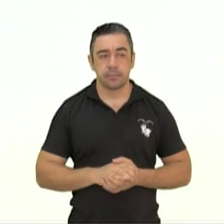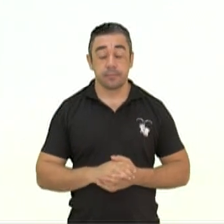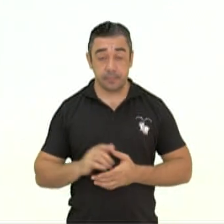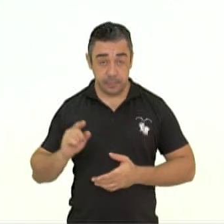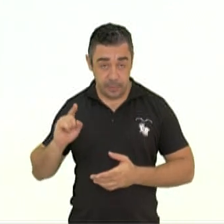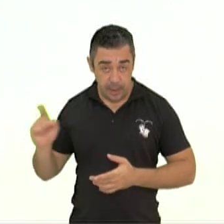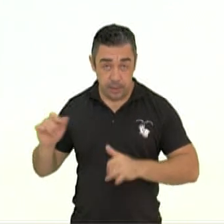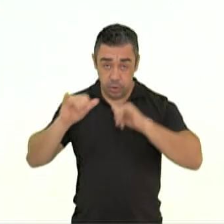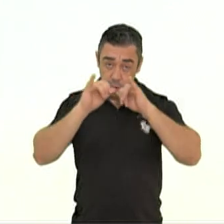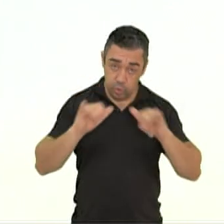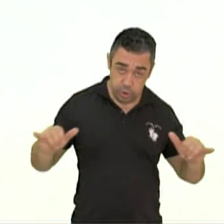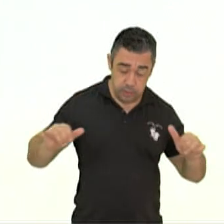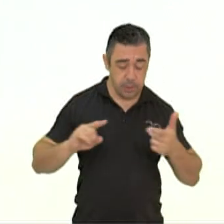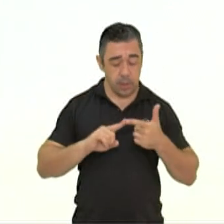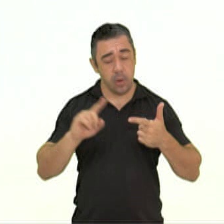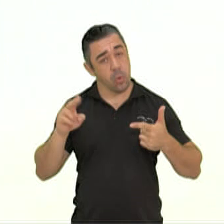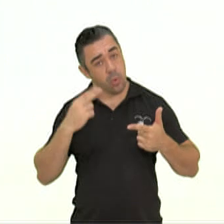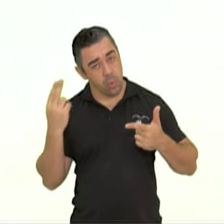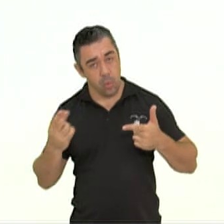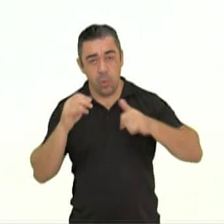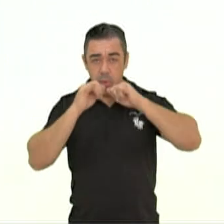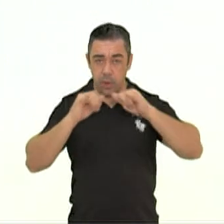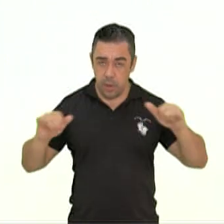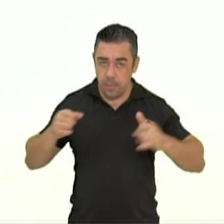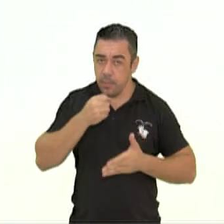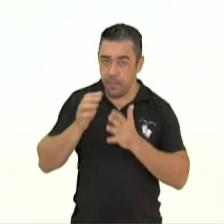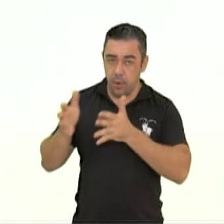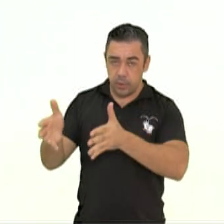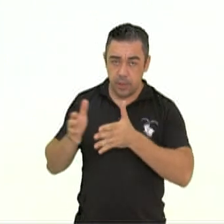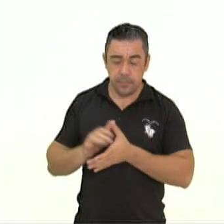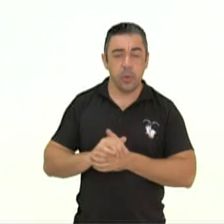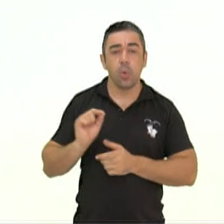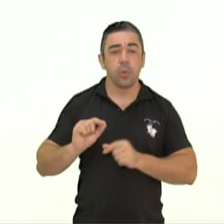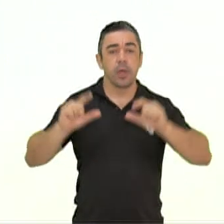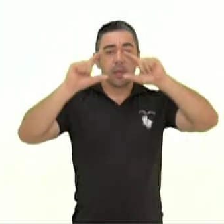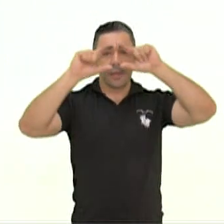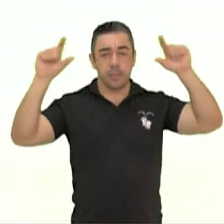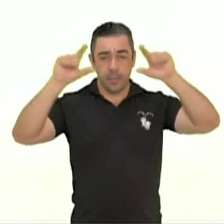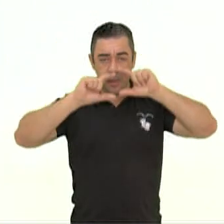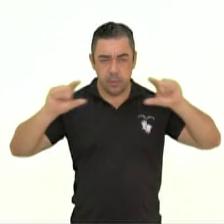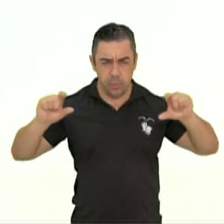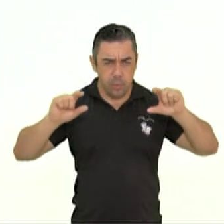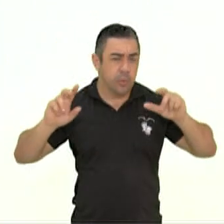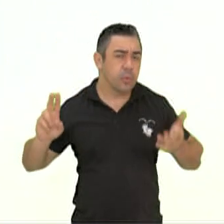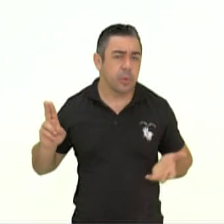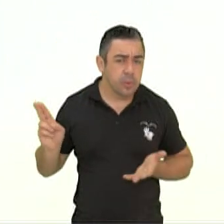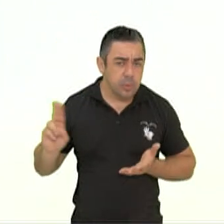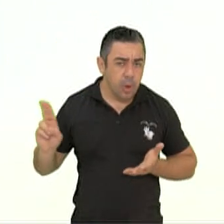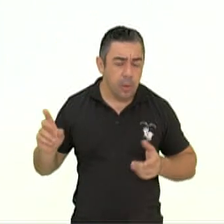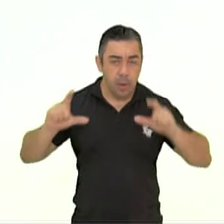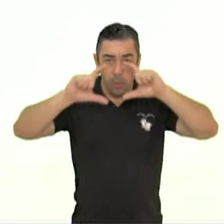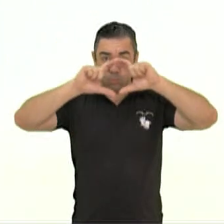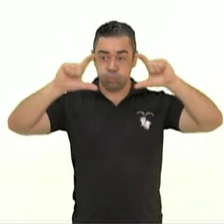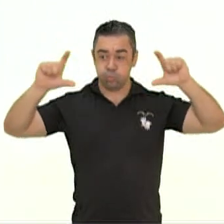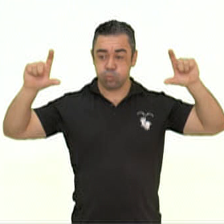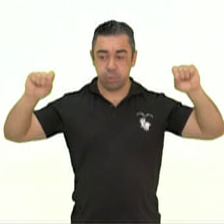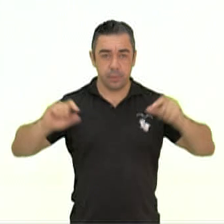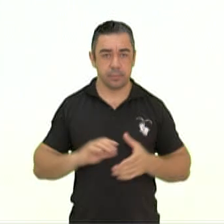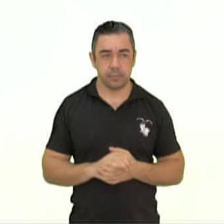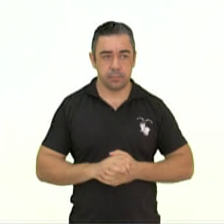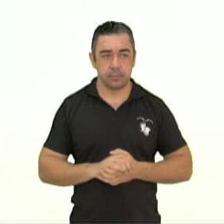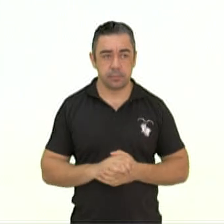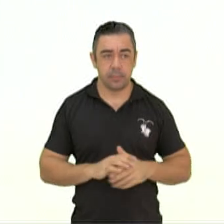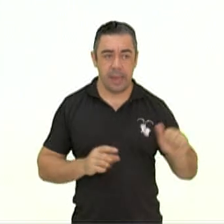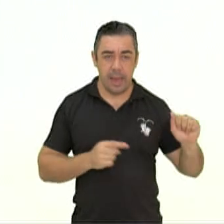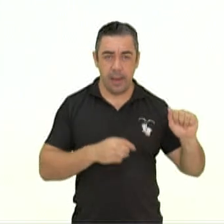uma notícia ou reportagem, os elementos acima são chamados de aquilo que nós lemos ali. Manchete